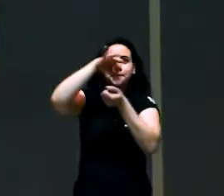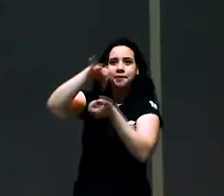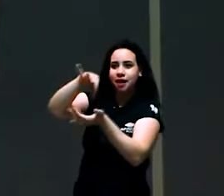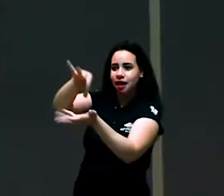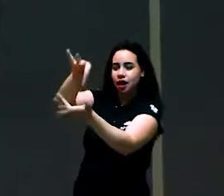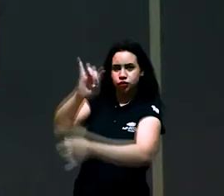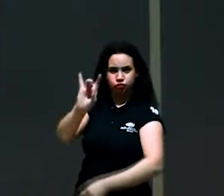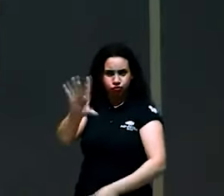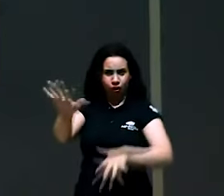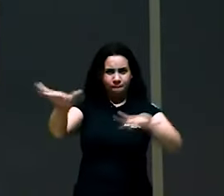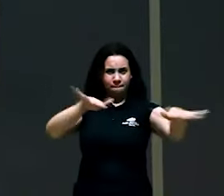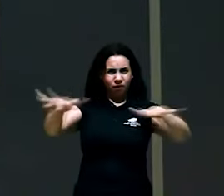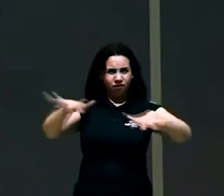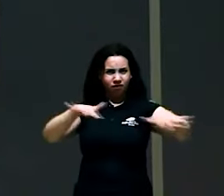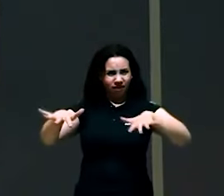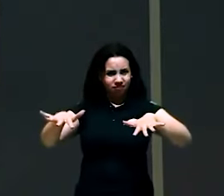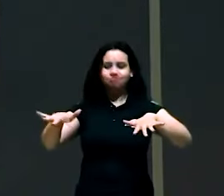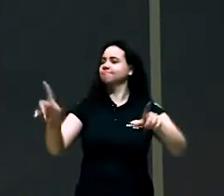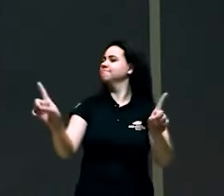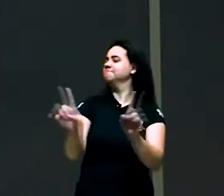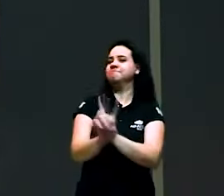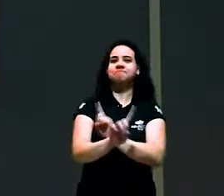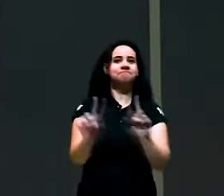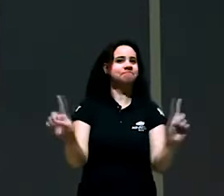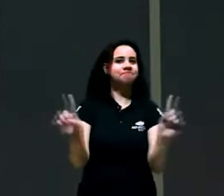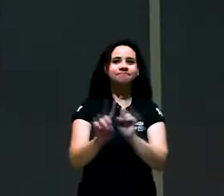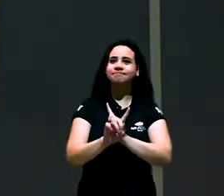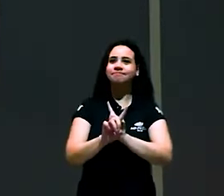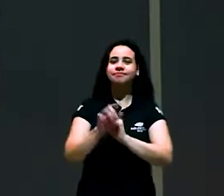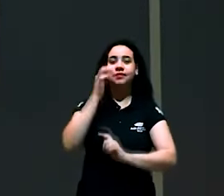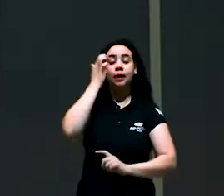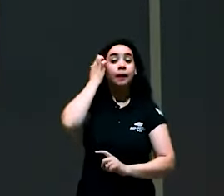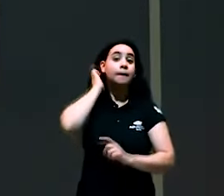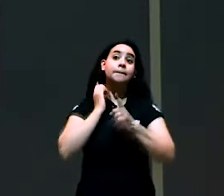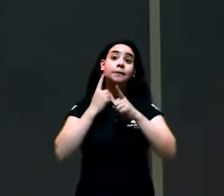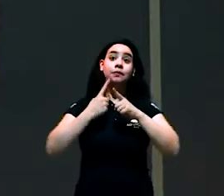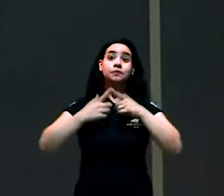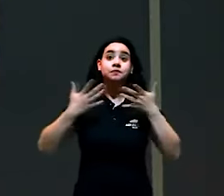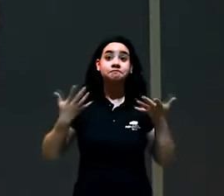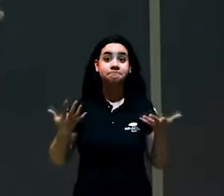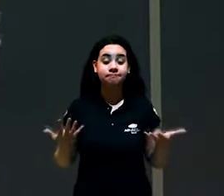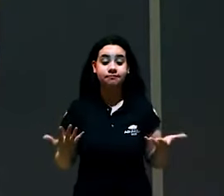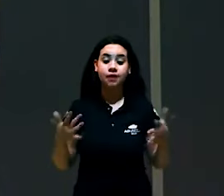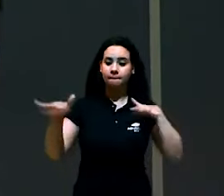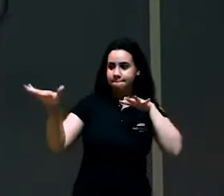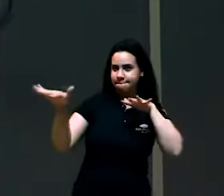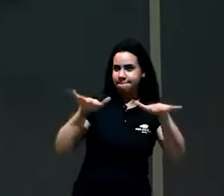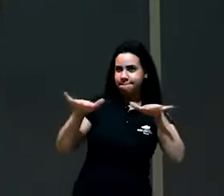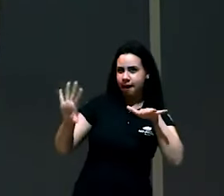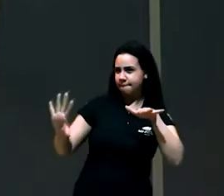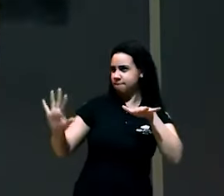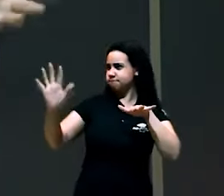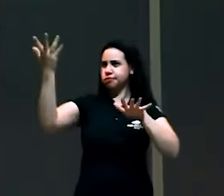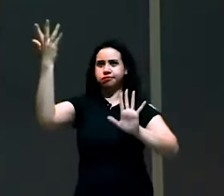movimento. Porque movimento tem princípio e tem final. E movimento normalmente se dá